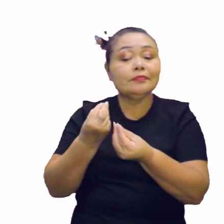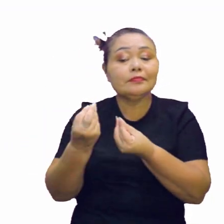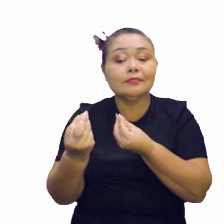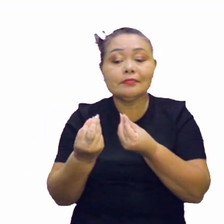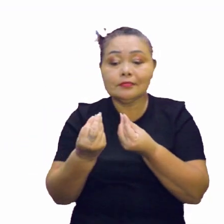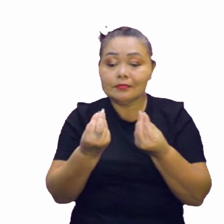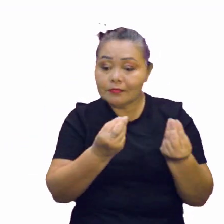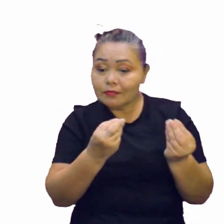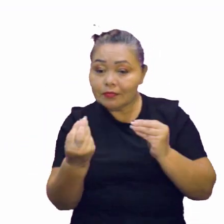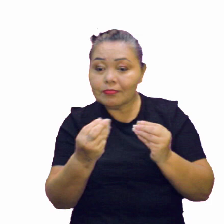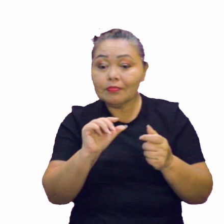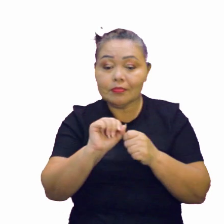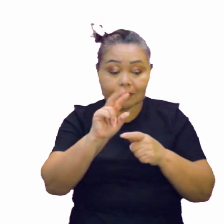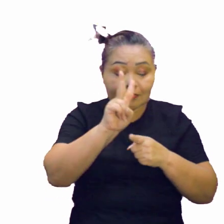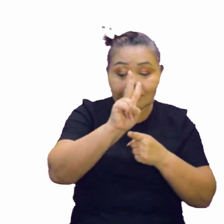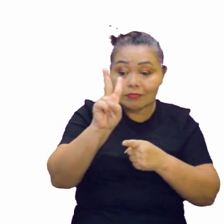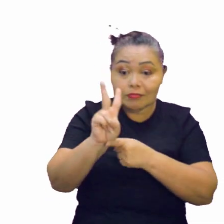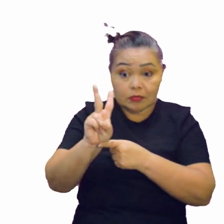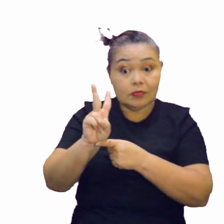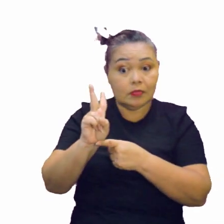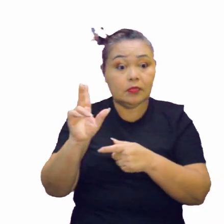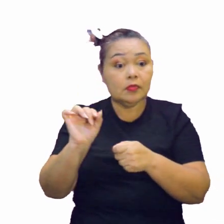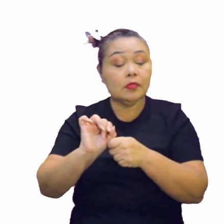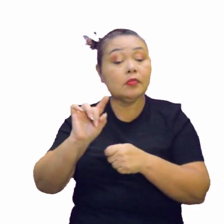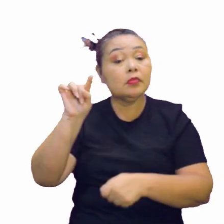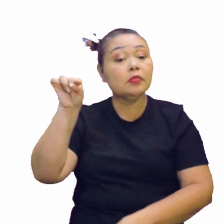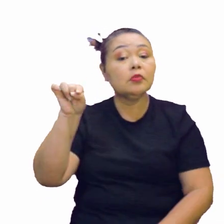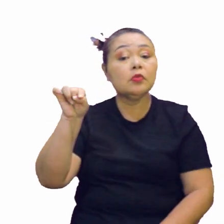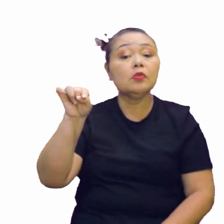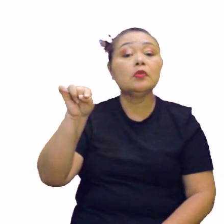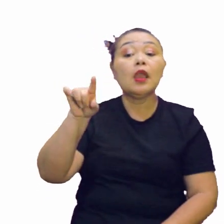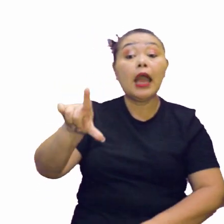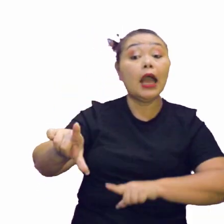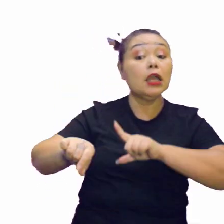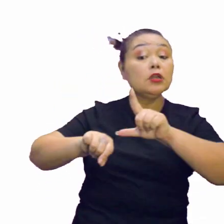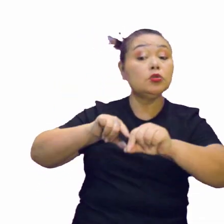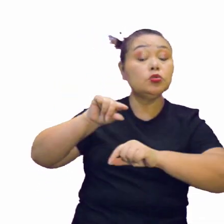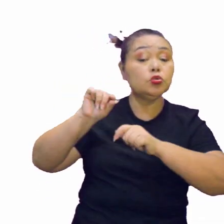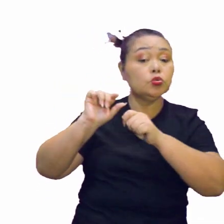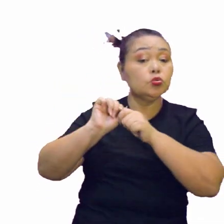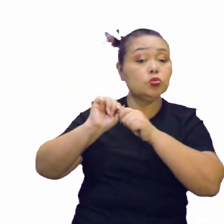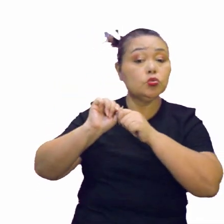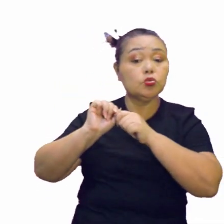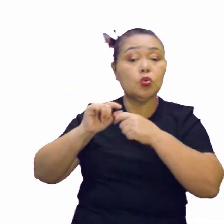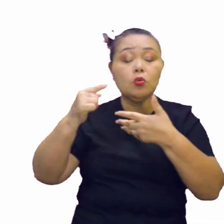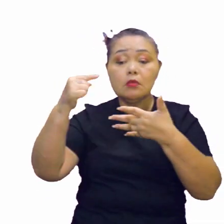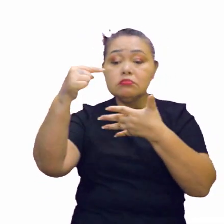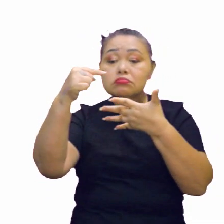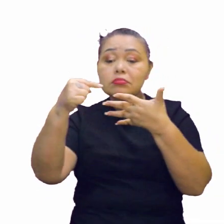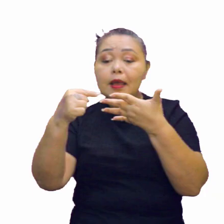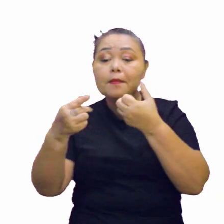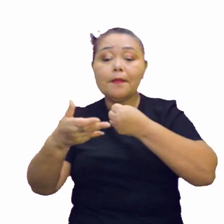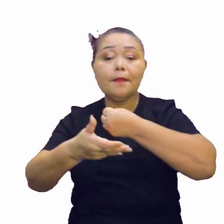é essencial. E aí, ó, a escolha de condições com base nas